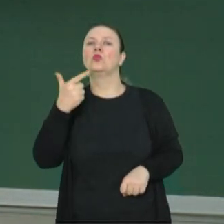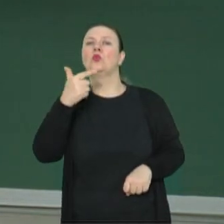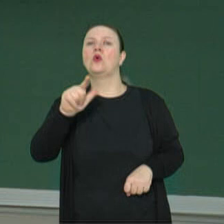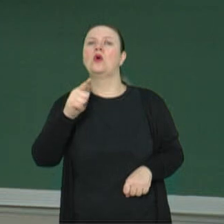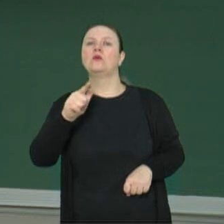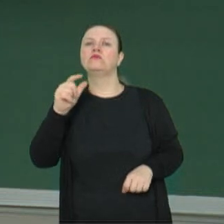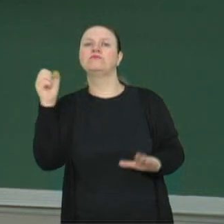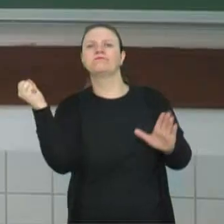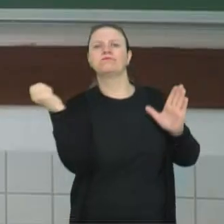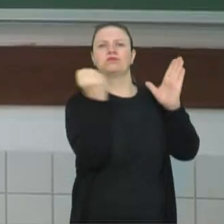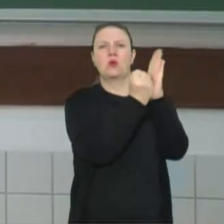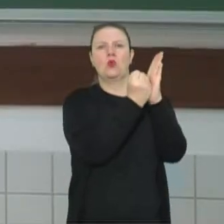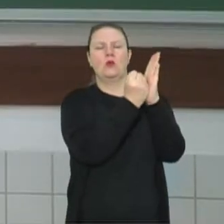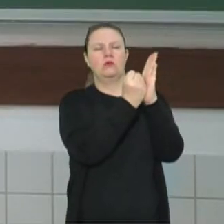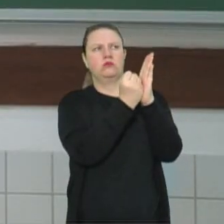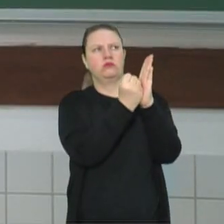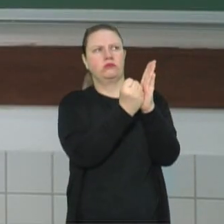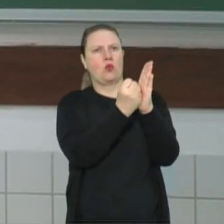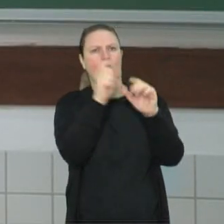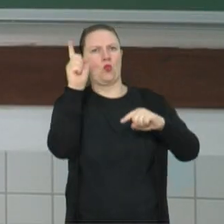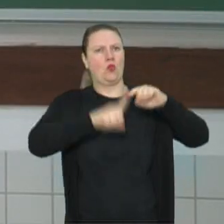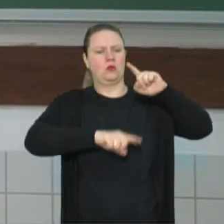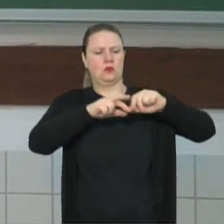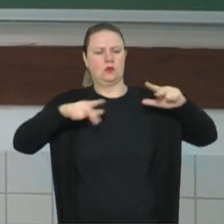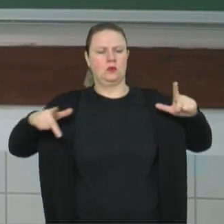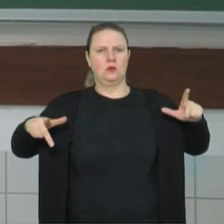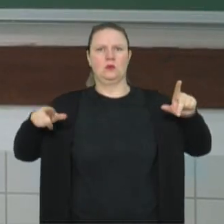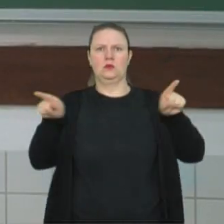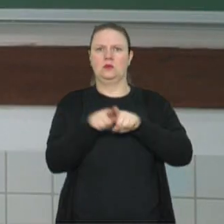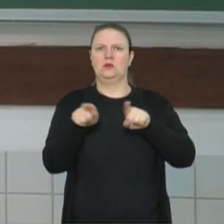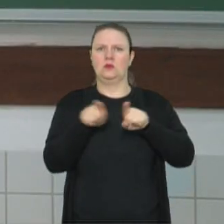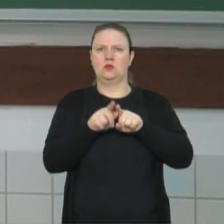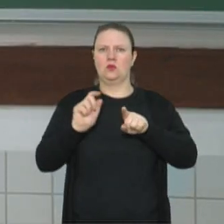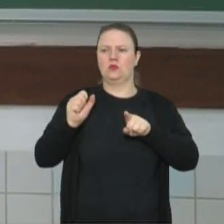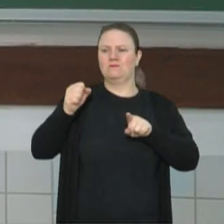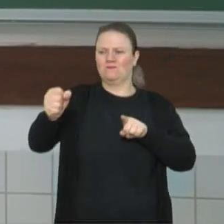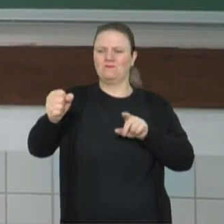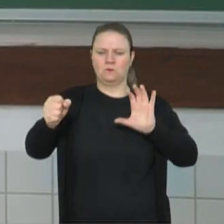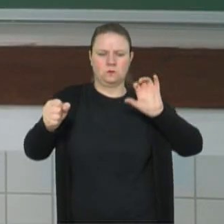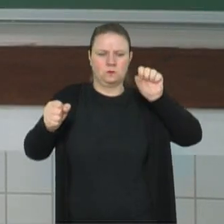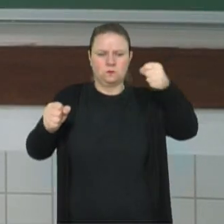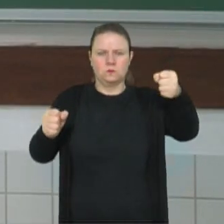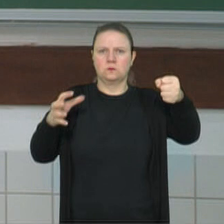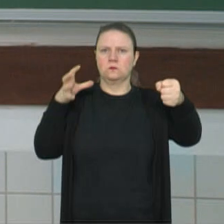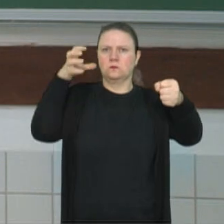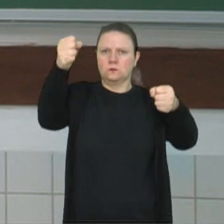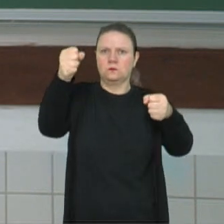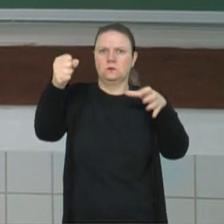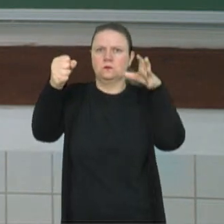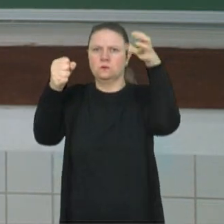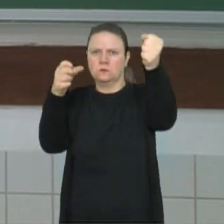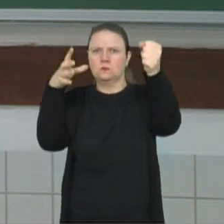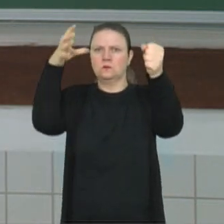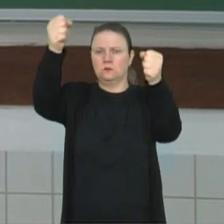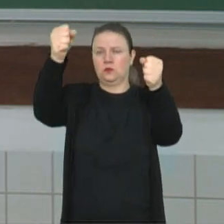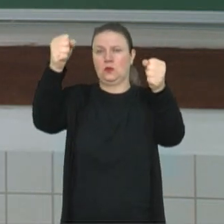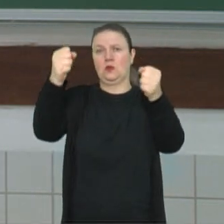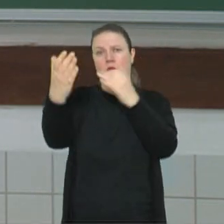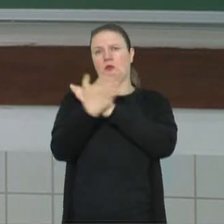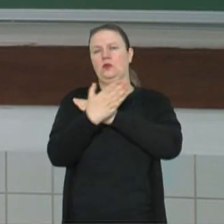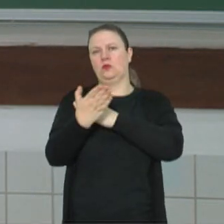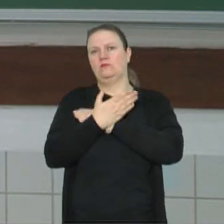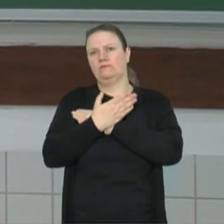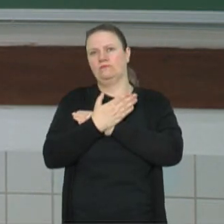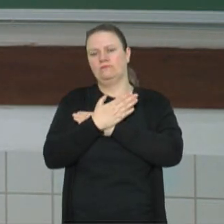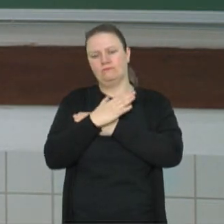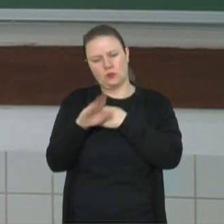marcas, outros equipamentos, né? Que são colocados, fixados na rocha para ajudar também na escalada. Então, já procurado